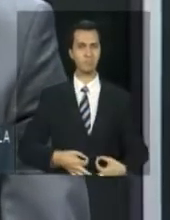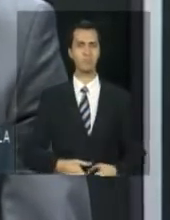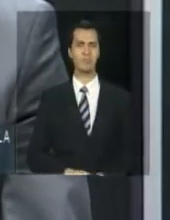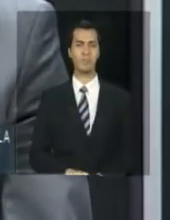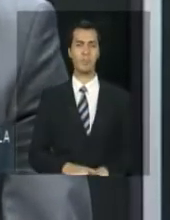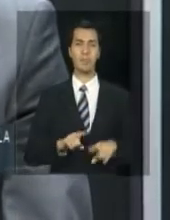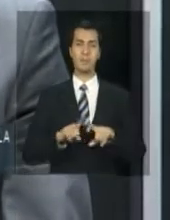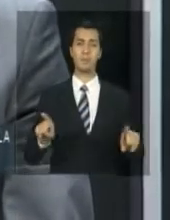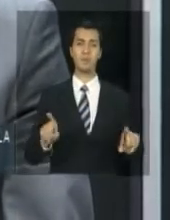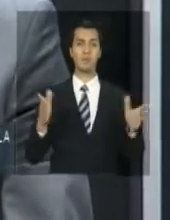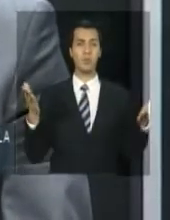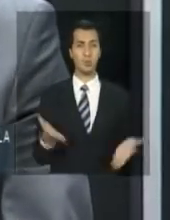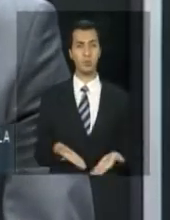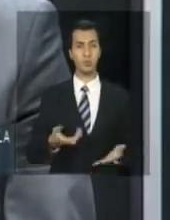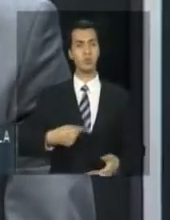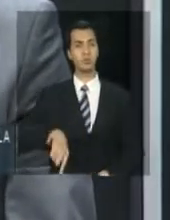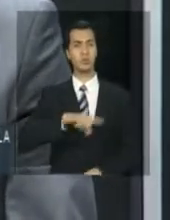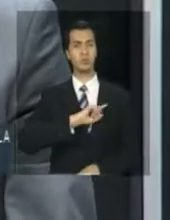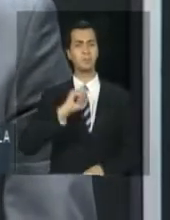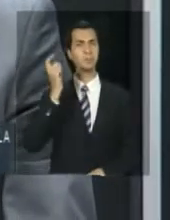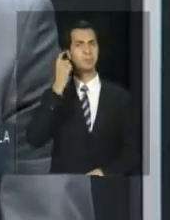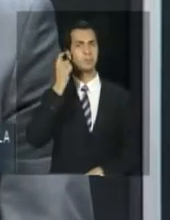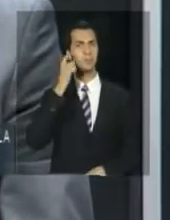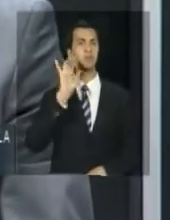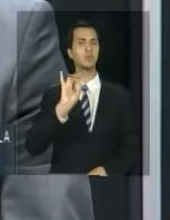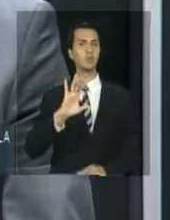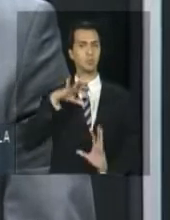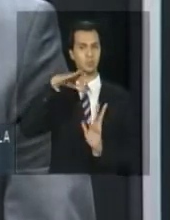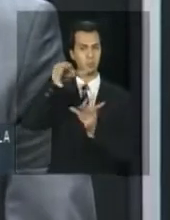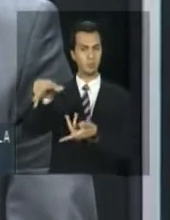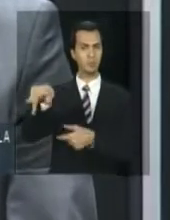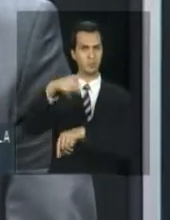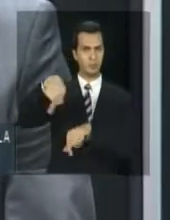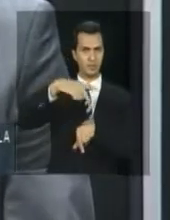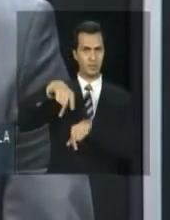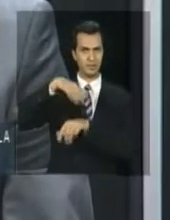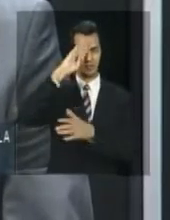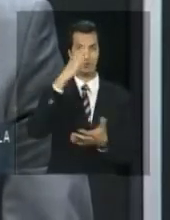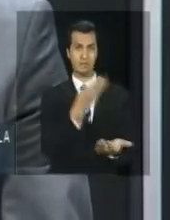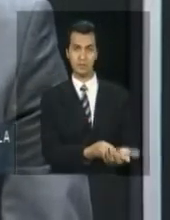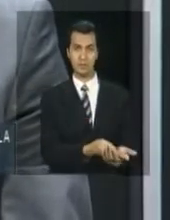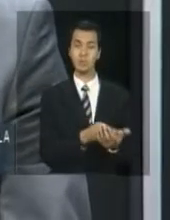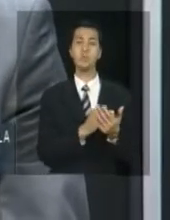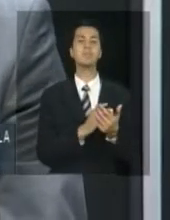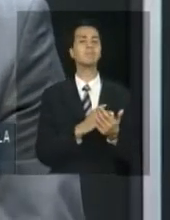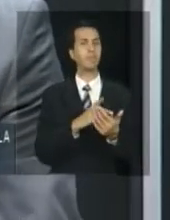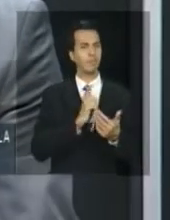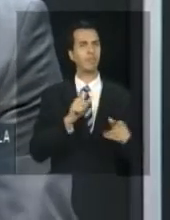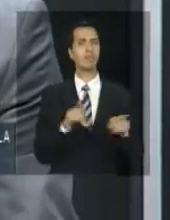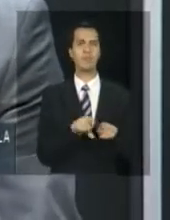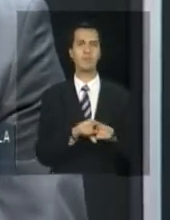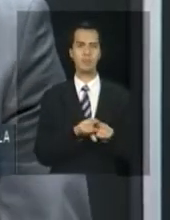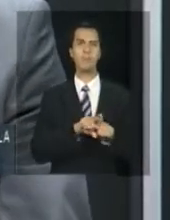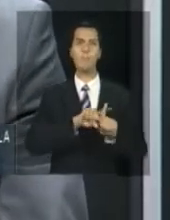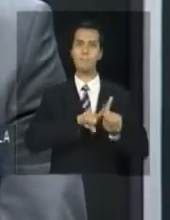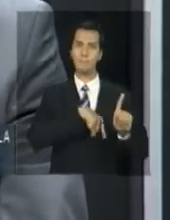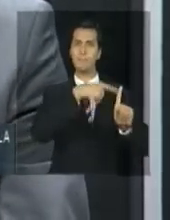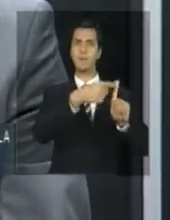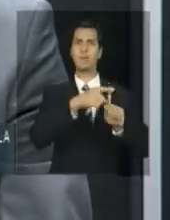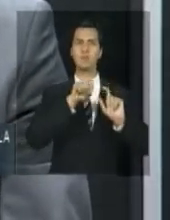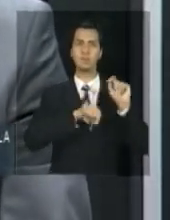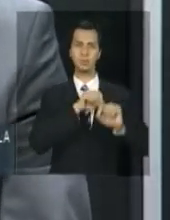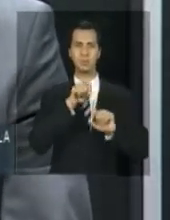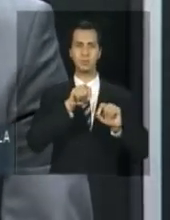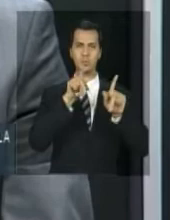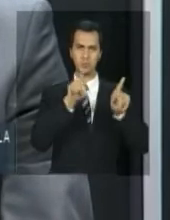não contamos apenas com o reconhecimento internacional. Contamos, sobretudo, com a confiança crescente